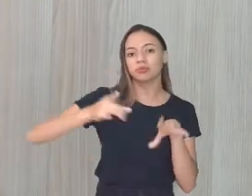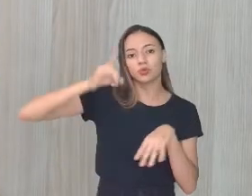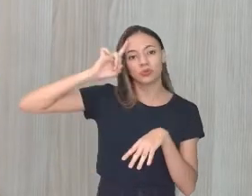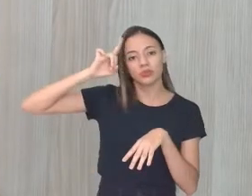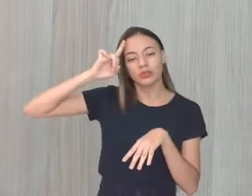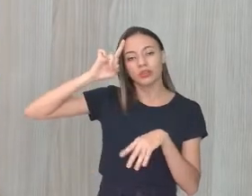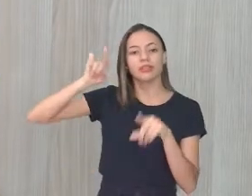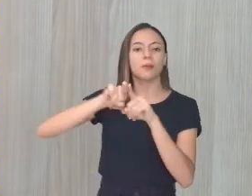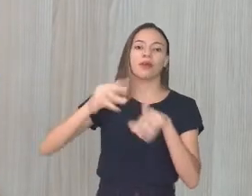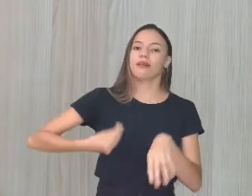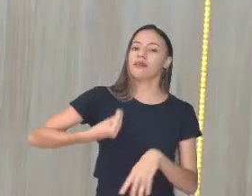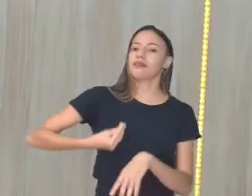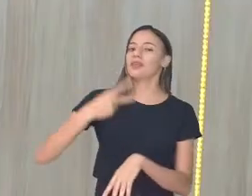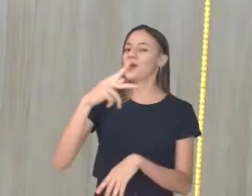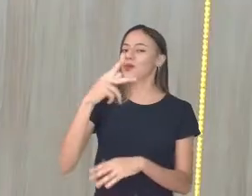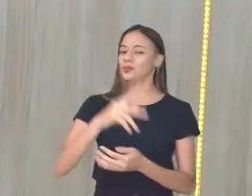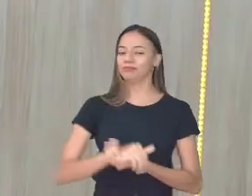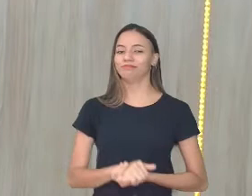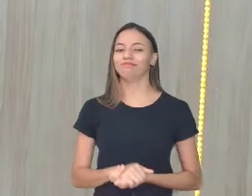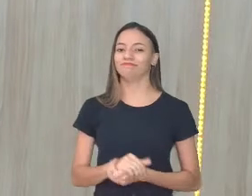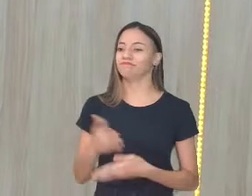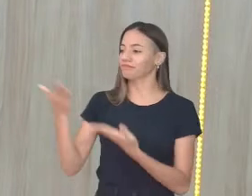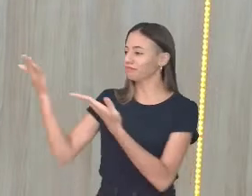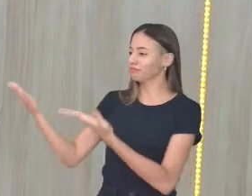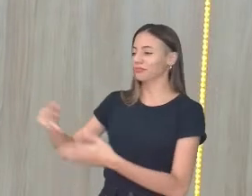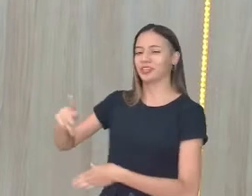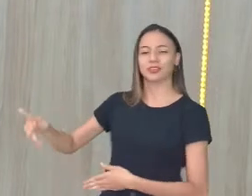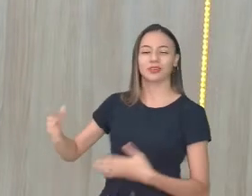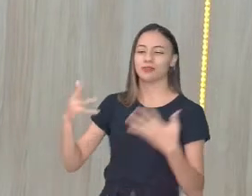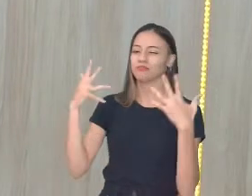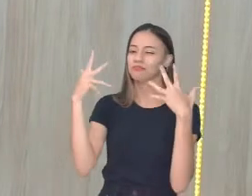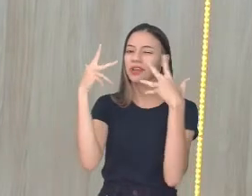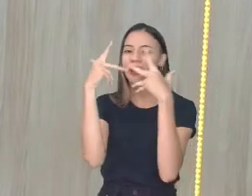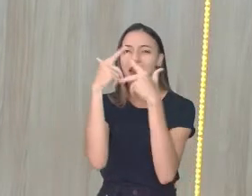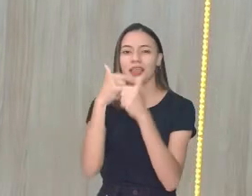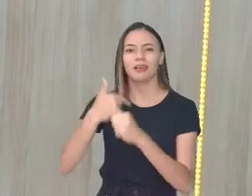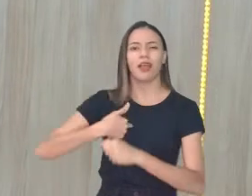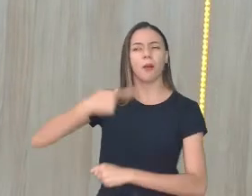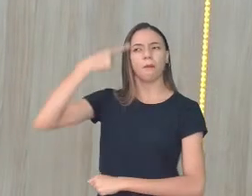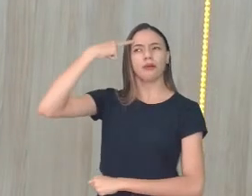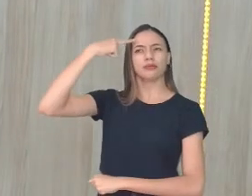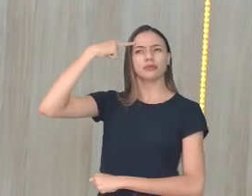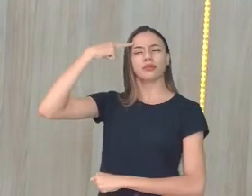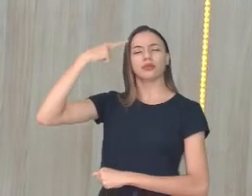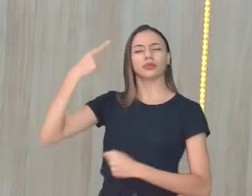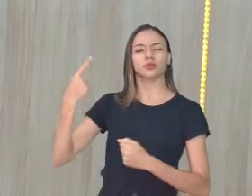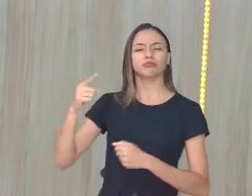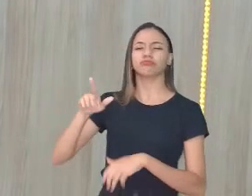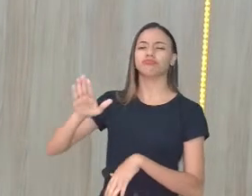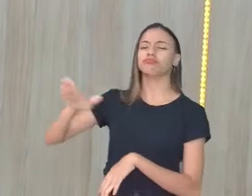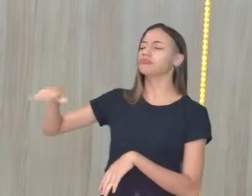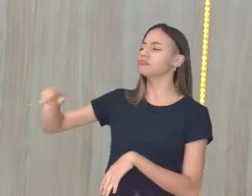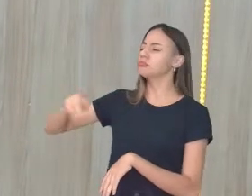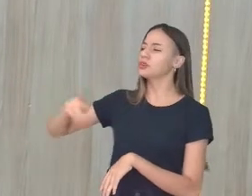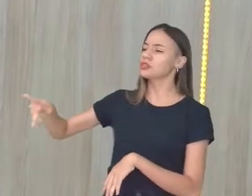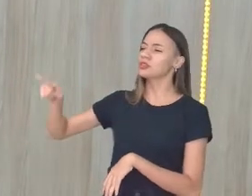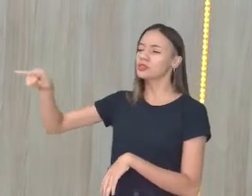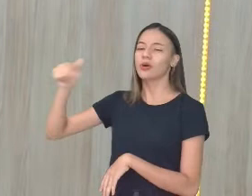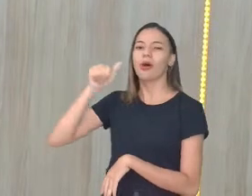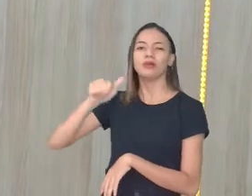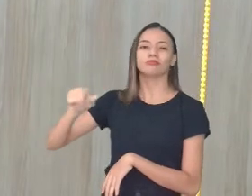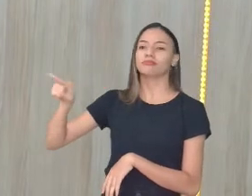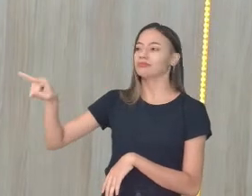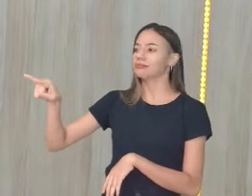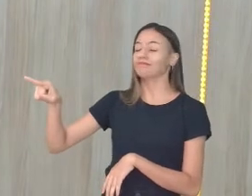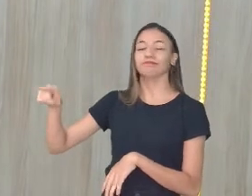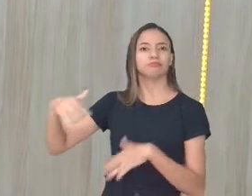Vocês vão ver. Professora Yolanda aí, ó, bonitona toda. Eu tava me questionando aqui, né? Professora, é uma